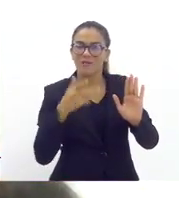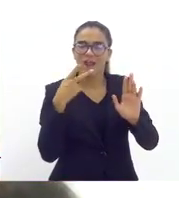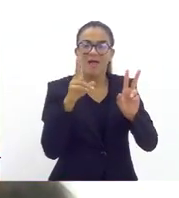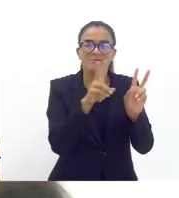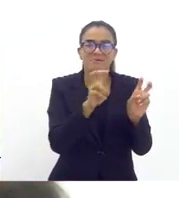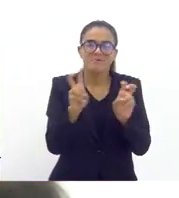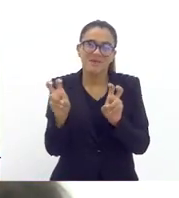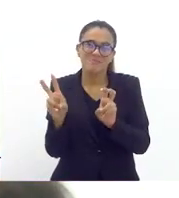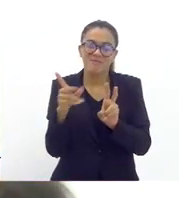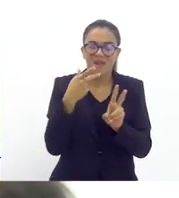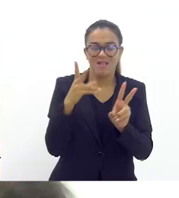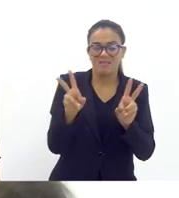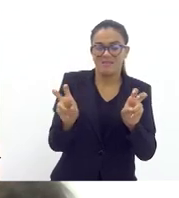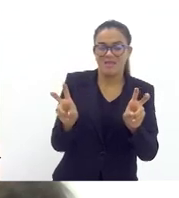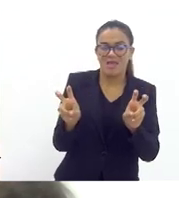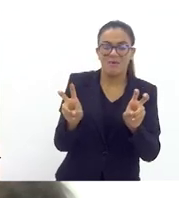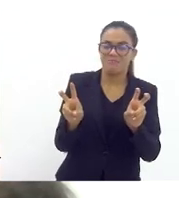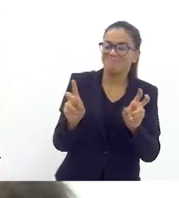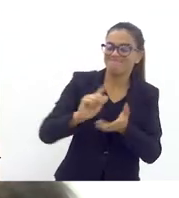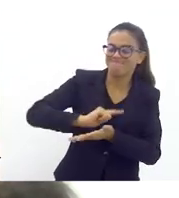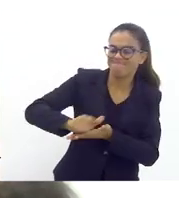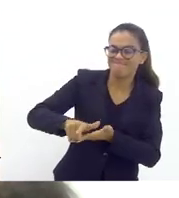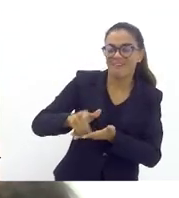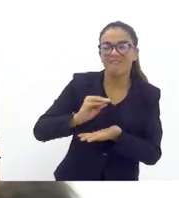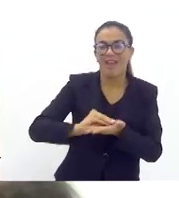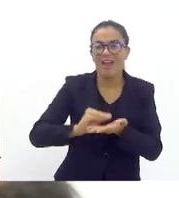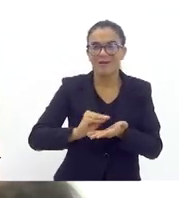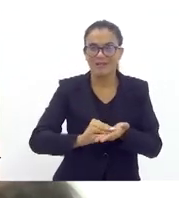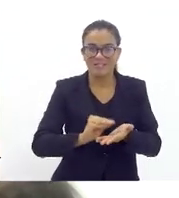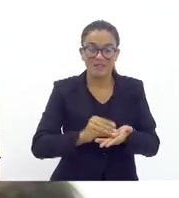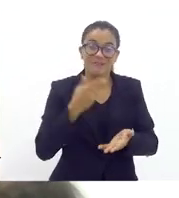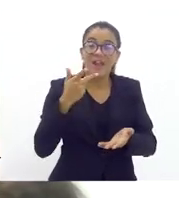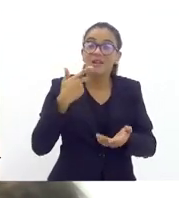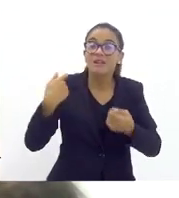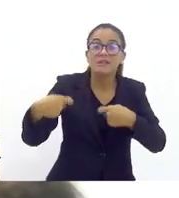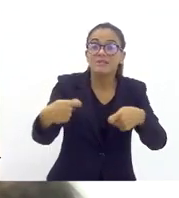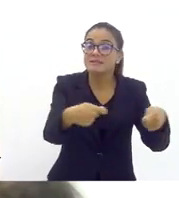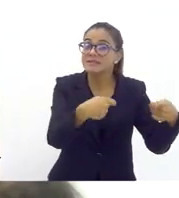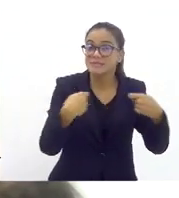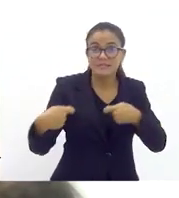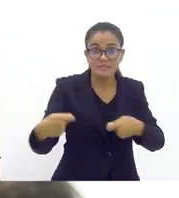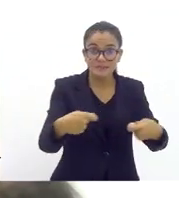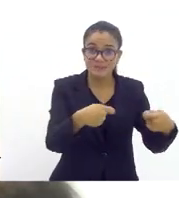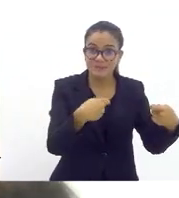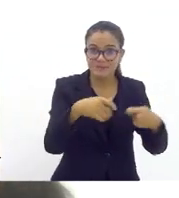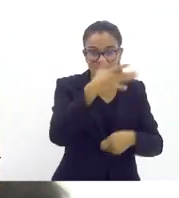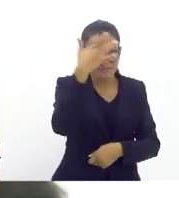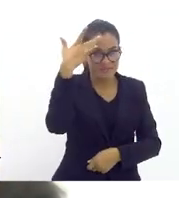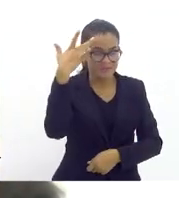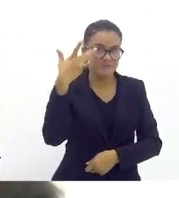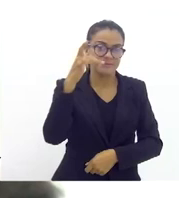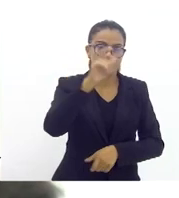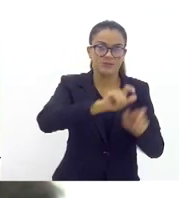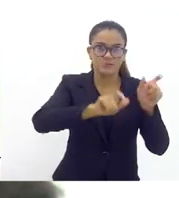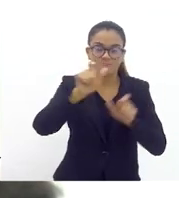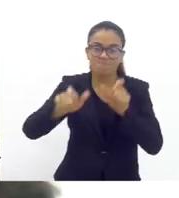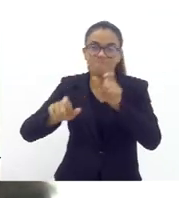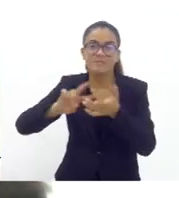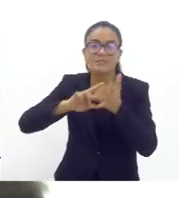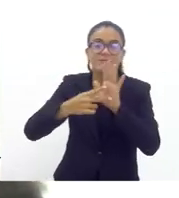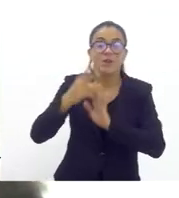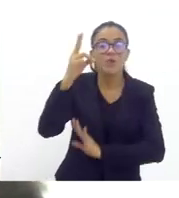porque quando a gente fala tema, a gente esvazia um pouco, eu acho que é pauta, a gente está falando de demandas de pessoas, e isso traz uma urgência.